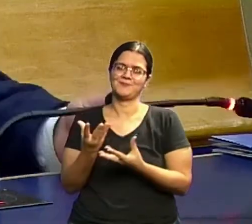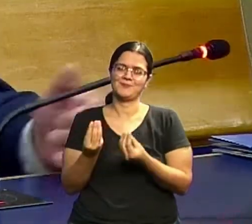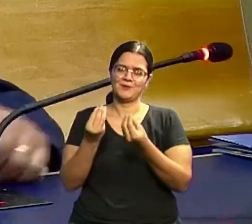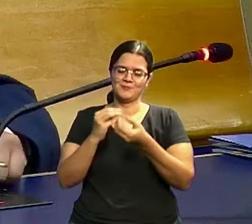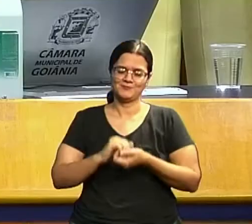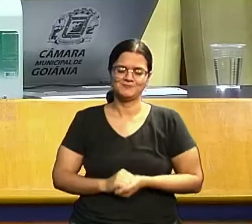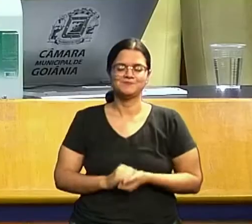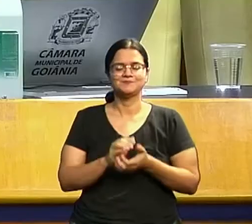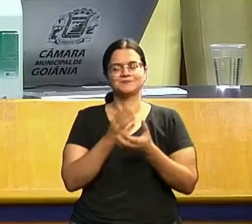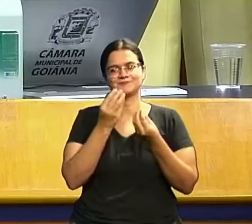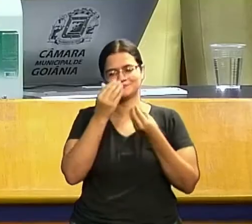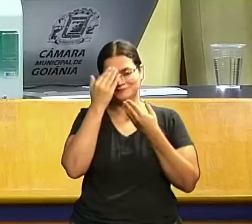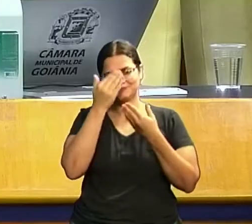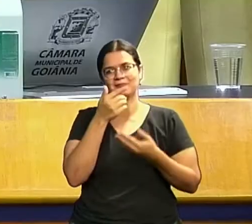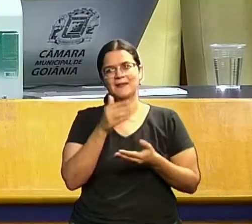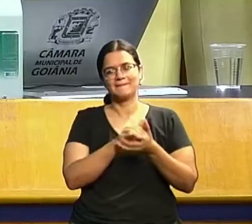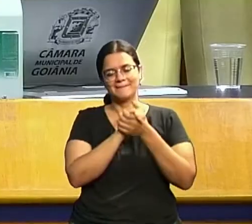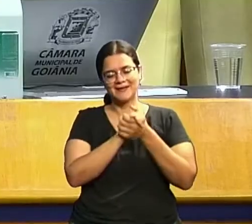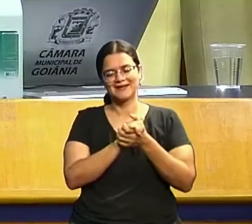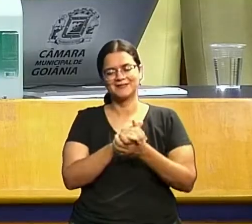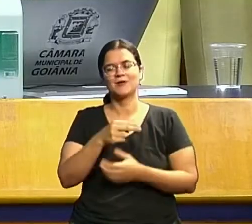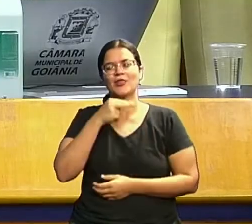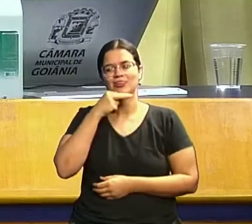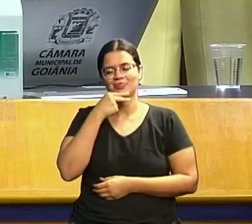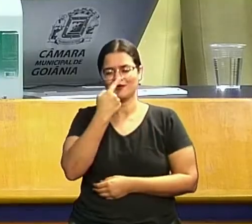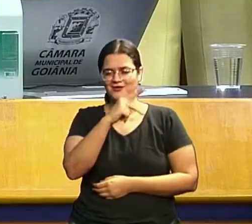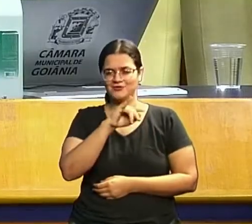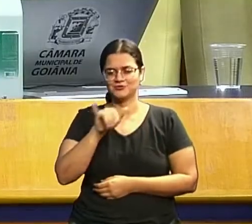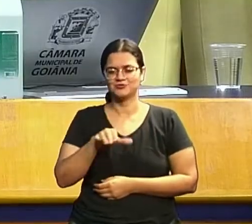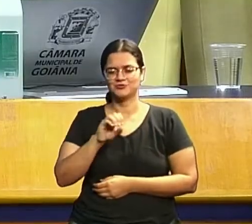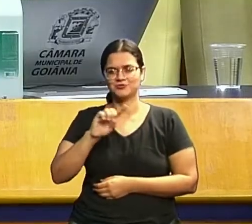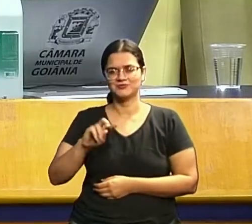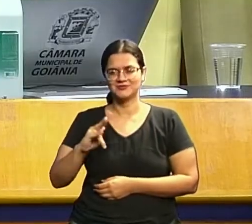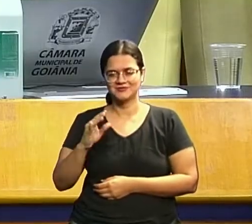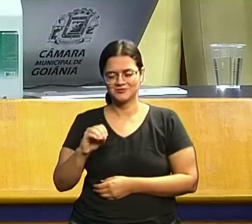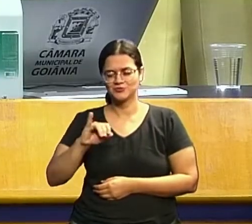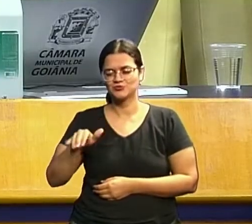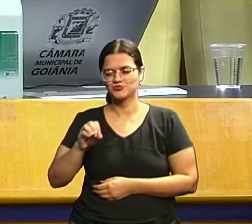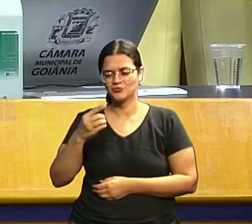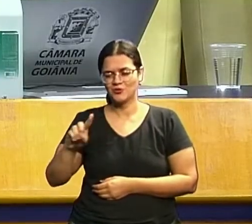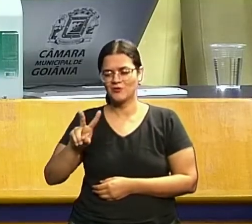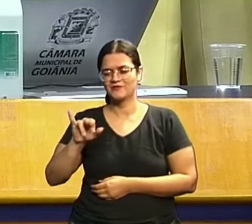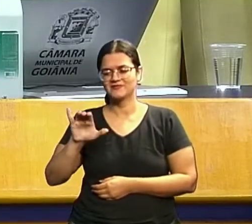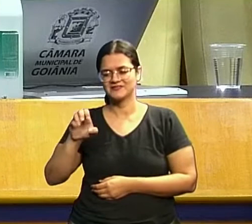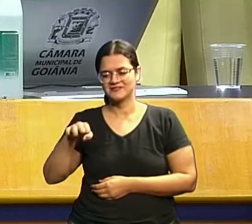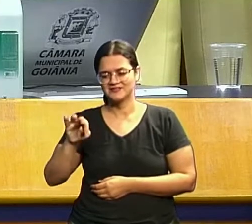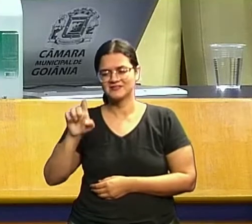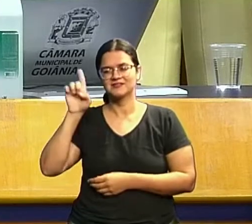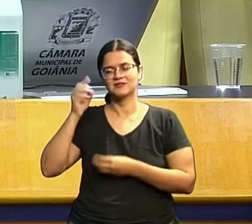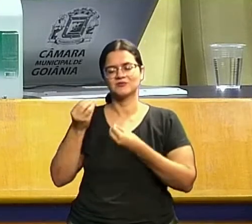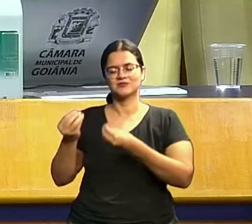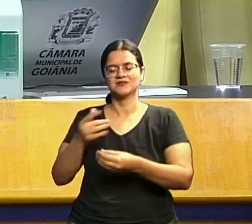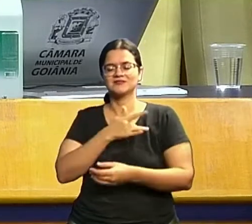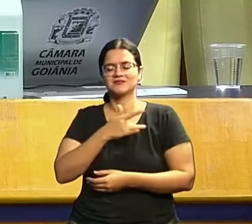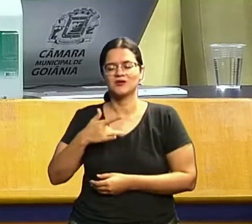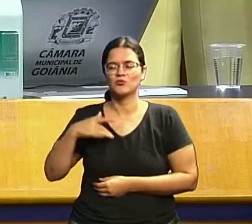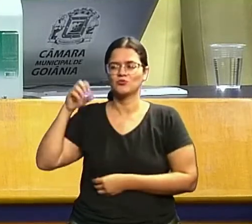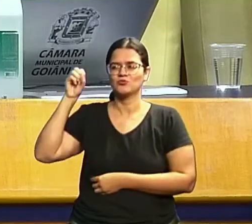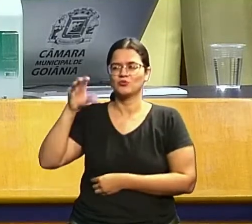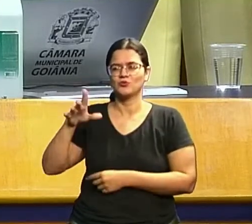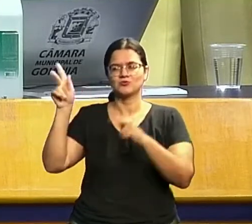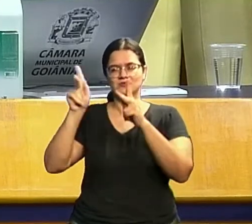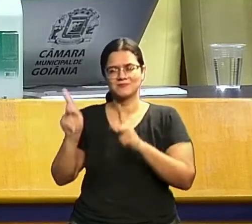presidente. Parabéns ao neto do ilustre vereador Joãozinho Guimarães, João Vicente, que Deus dê muita saúde, muita luz, muita paz, muita